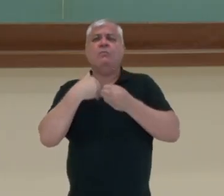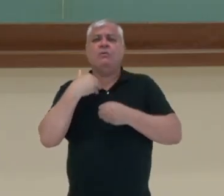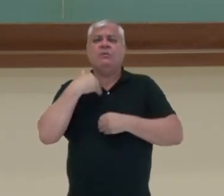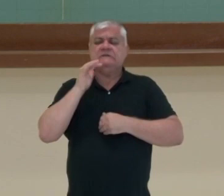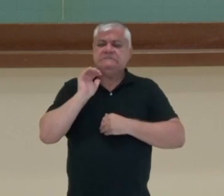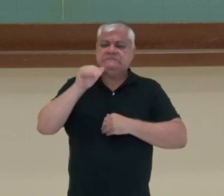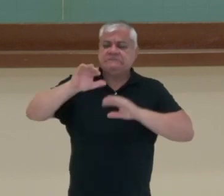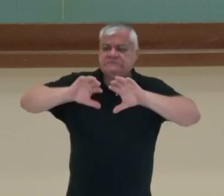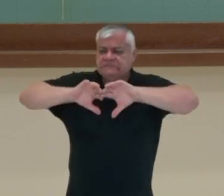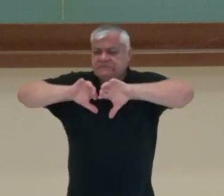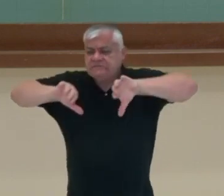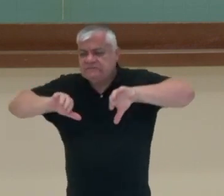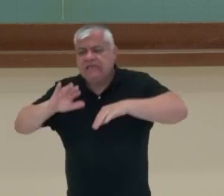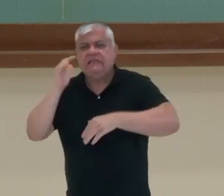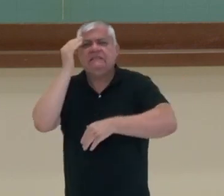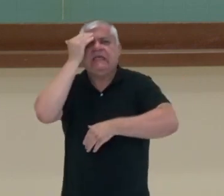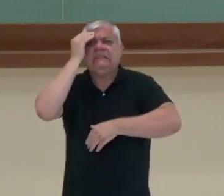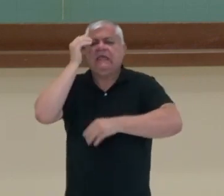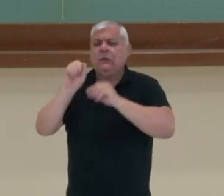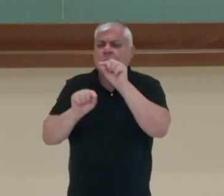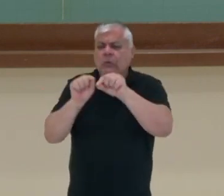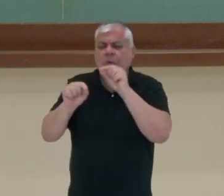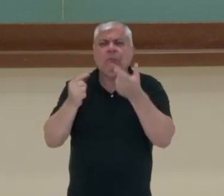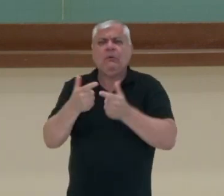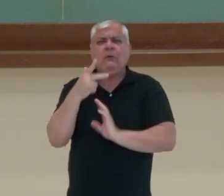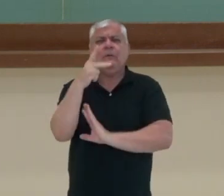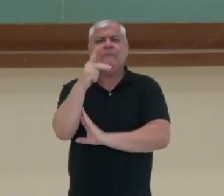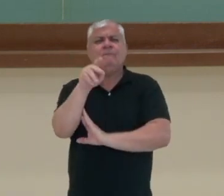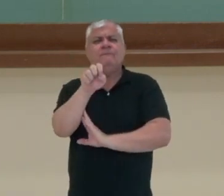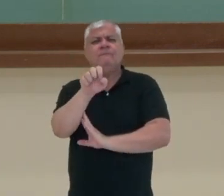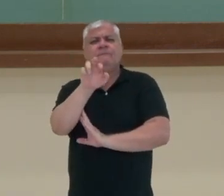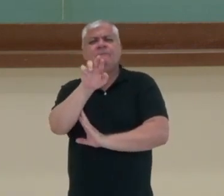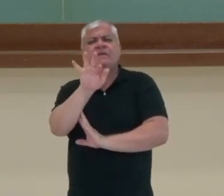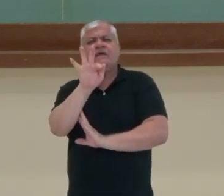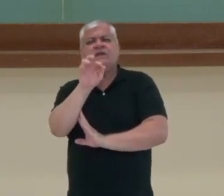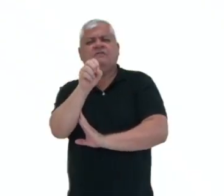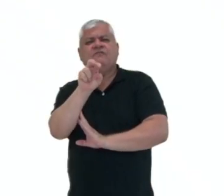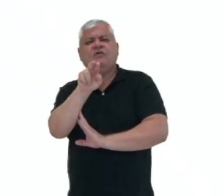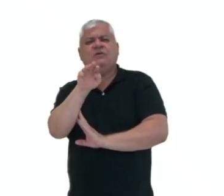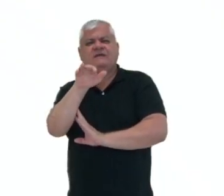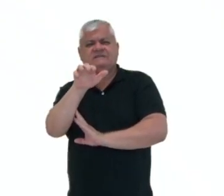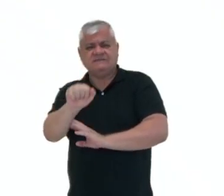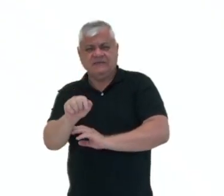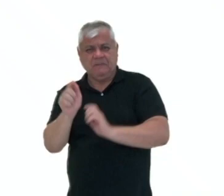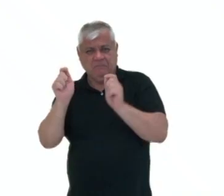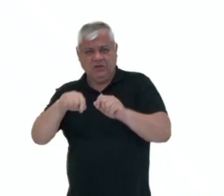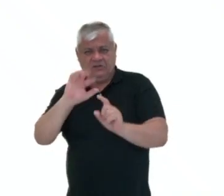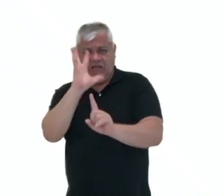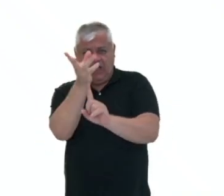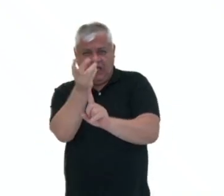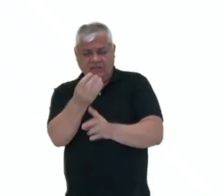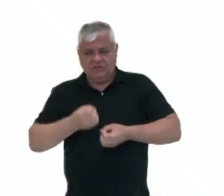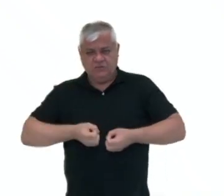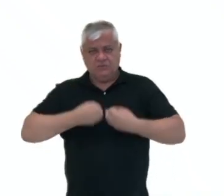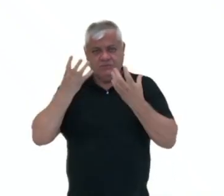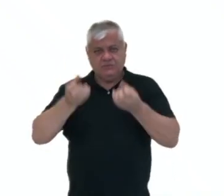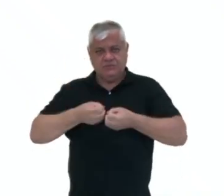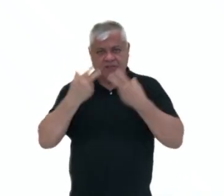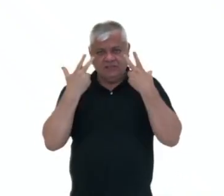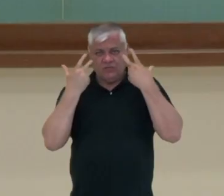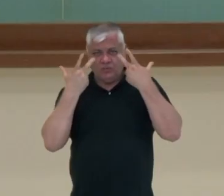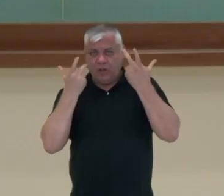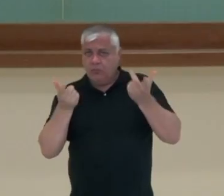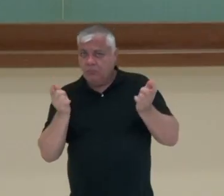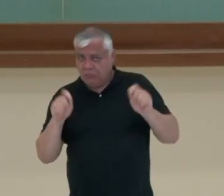cabeça desse povo assim, que faz essa loucura que é performance. Vamos tentar entender um pouquinho. Vocês acham que a arte pode ser algo espontâneo, algo único e não